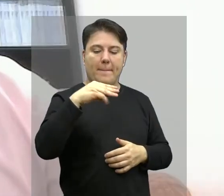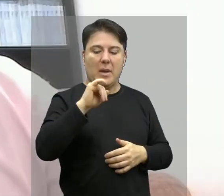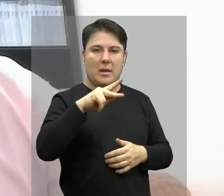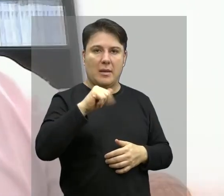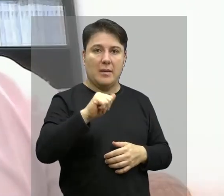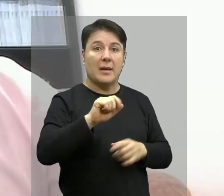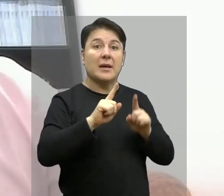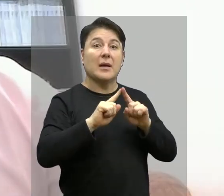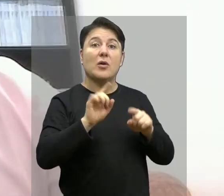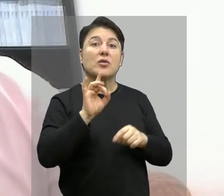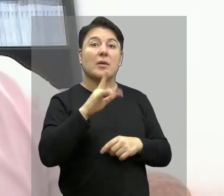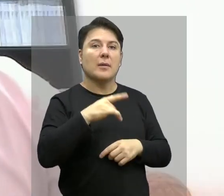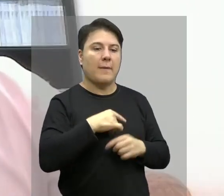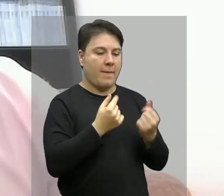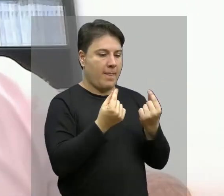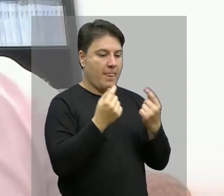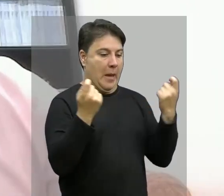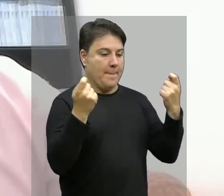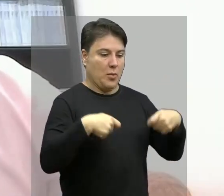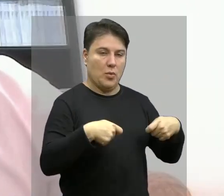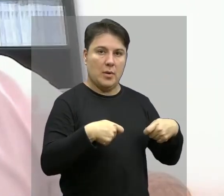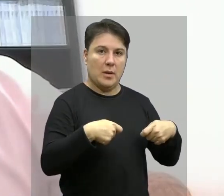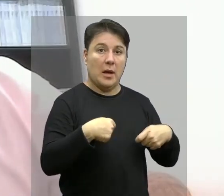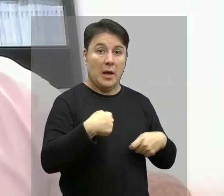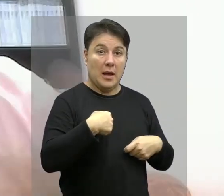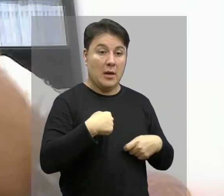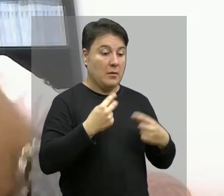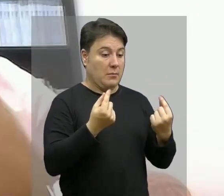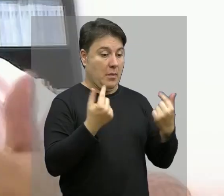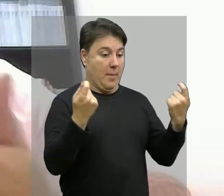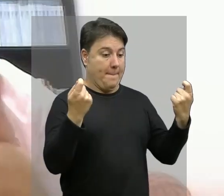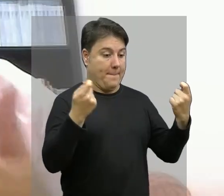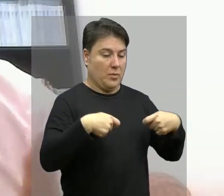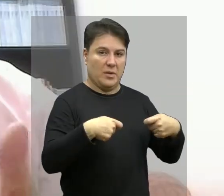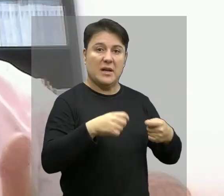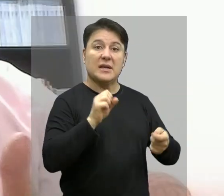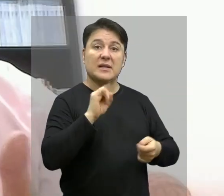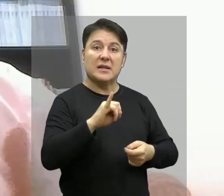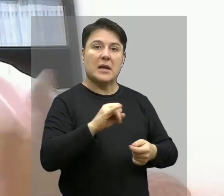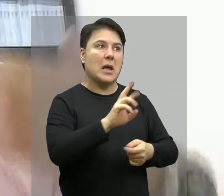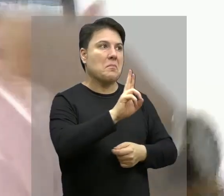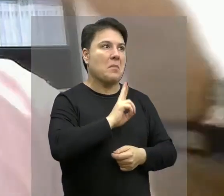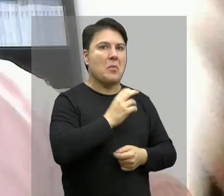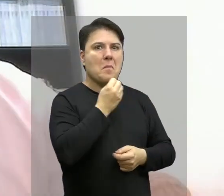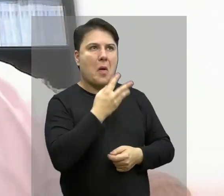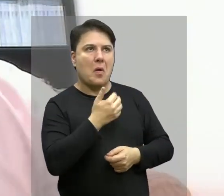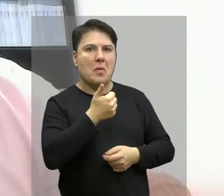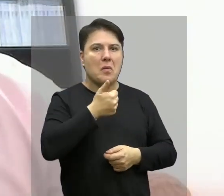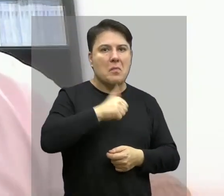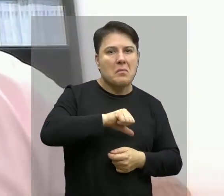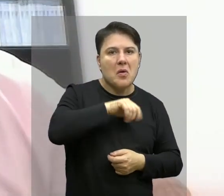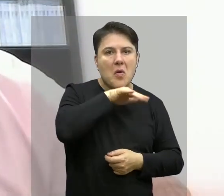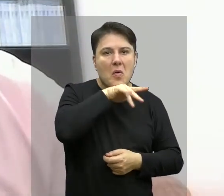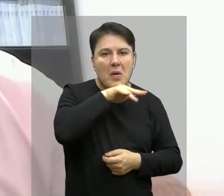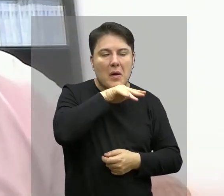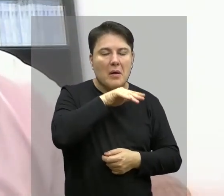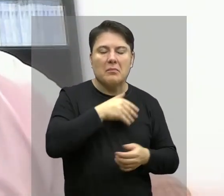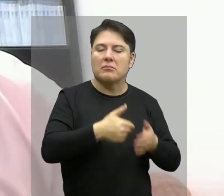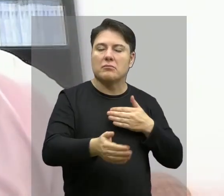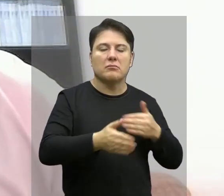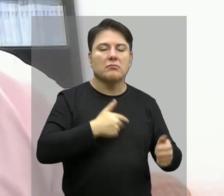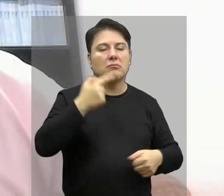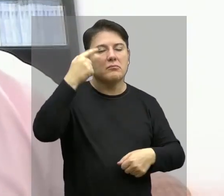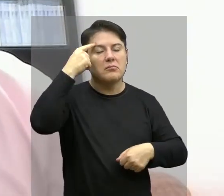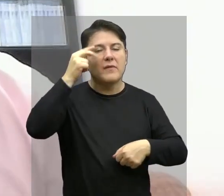de apostar. Eu apostei, independente do resultado, haverá essa liberação de